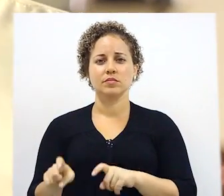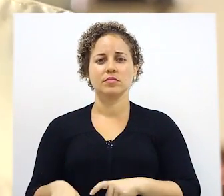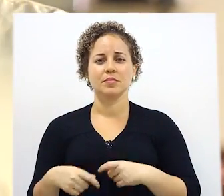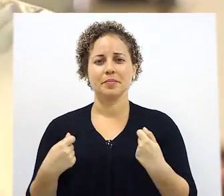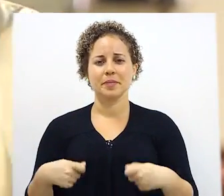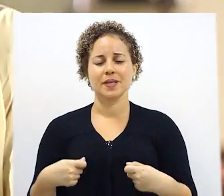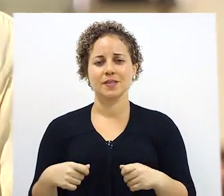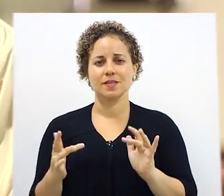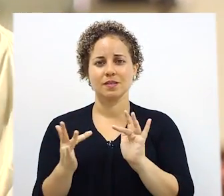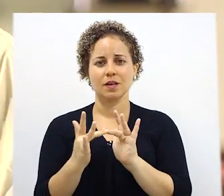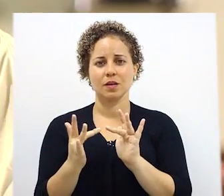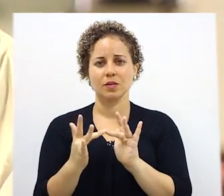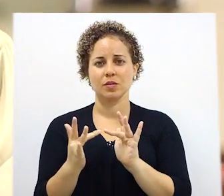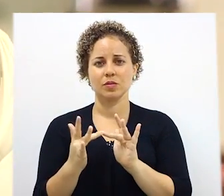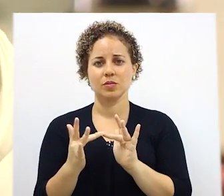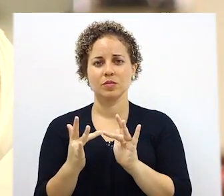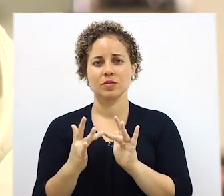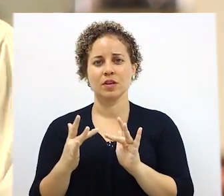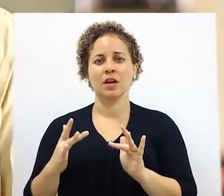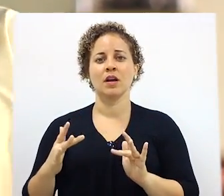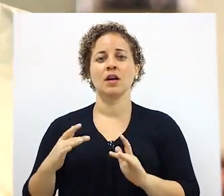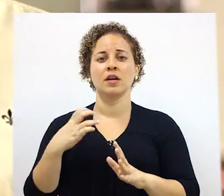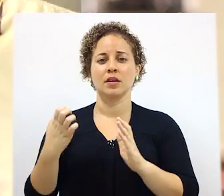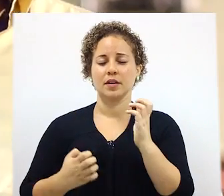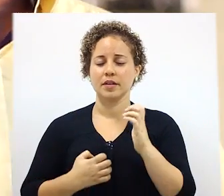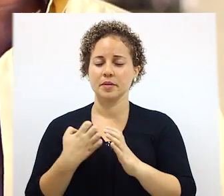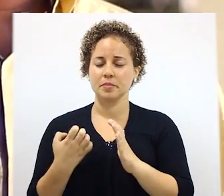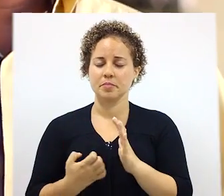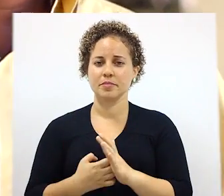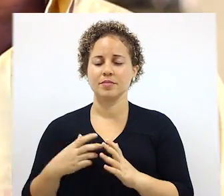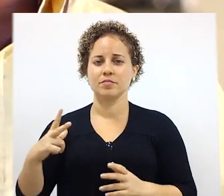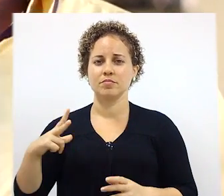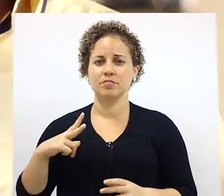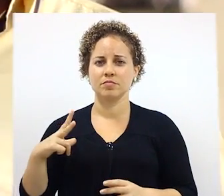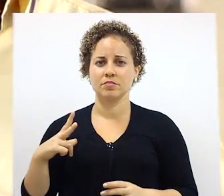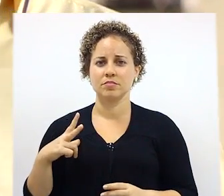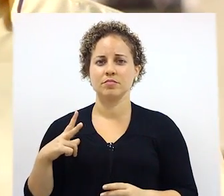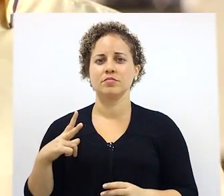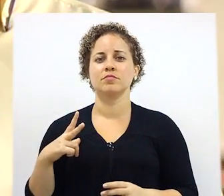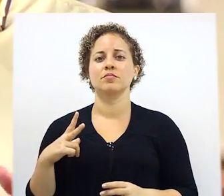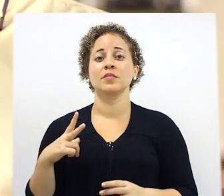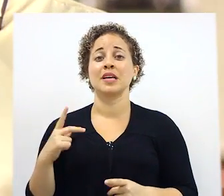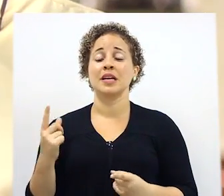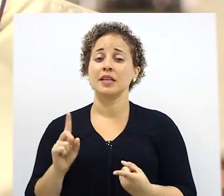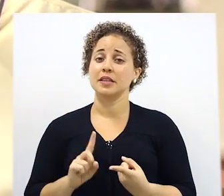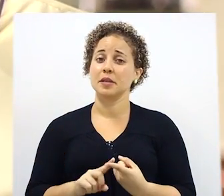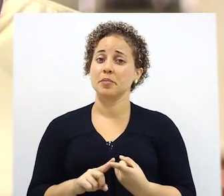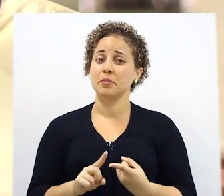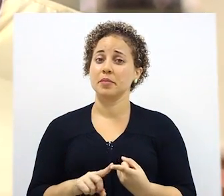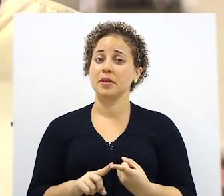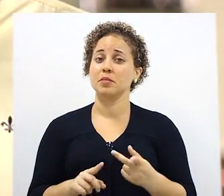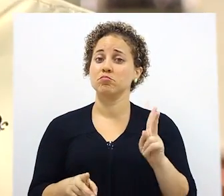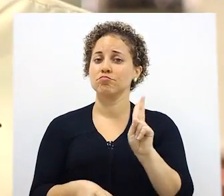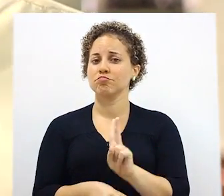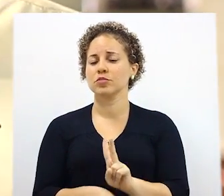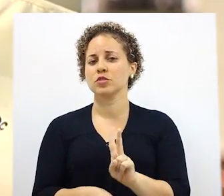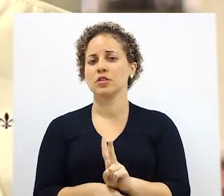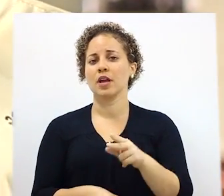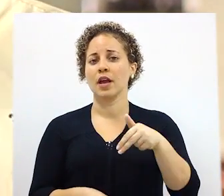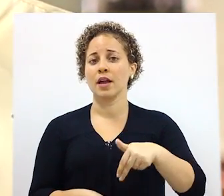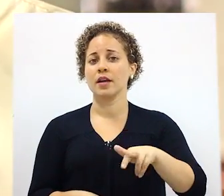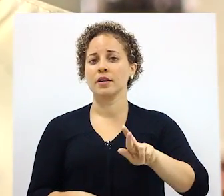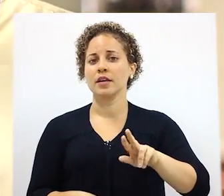estar associada a esse meio privado econômico, mas eu preciso também dessa proteção. E a NR31, ela fala para a